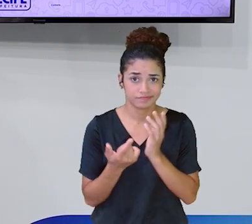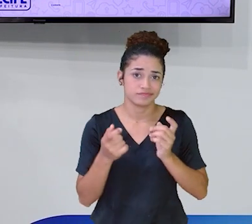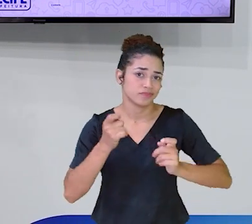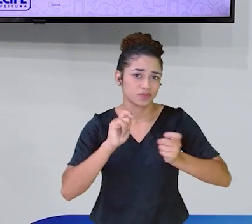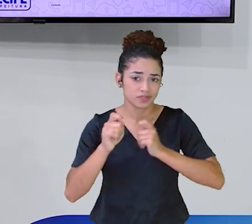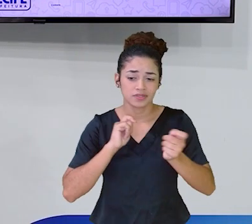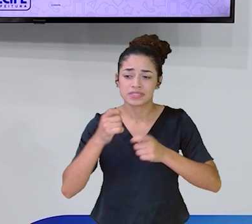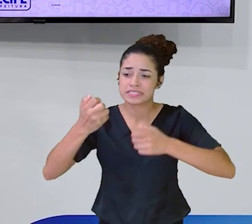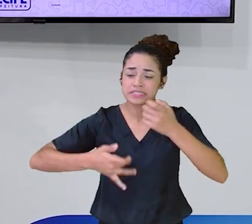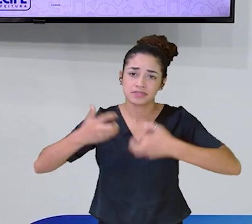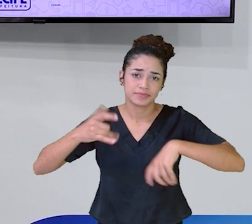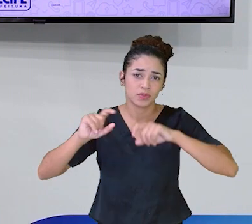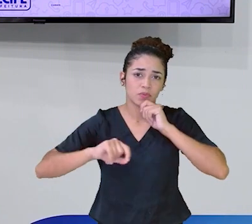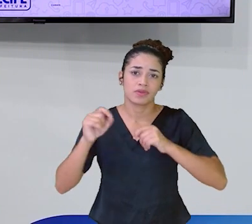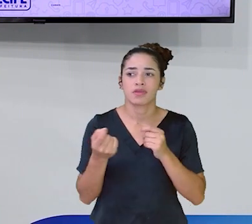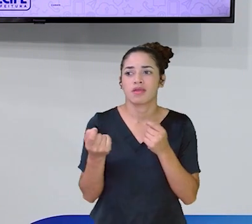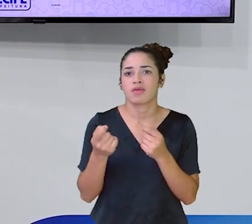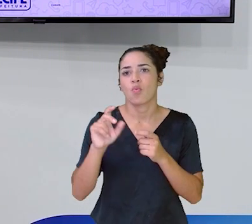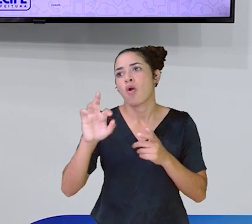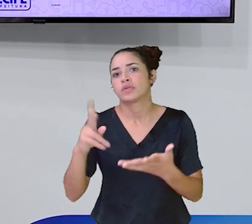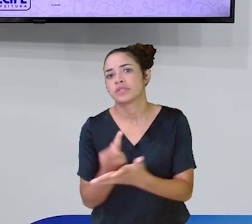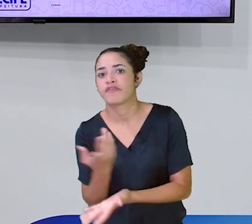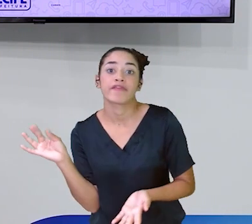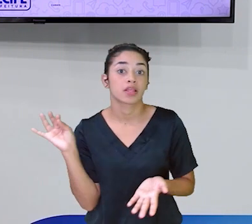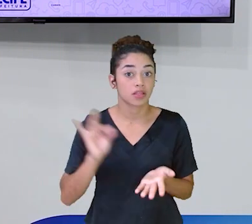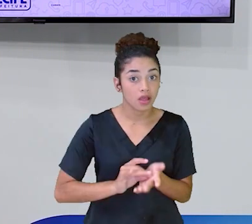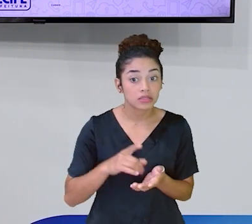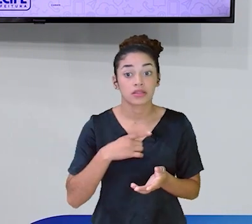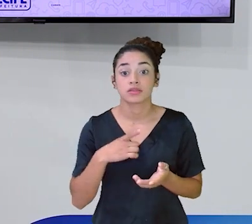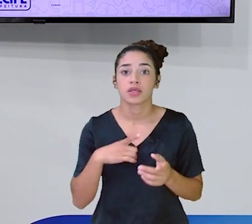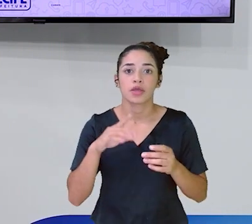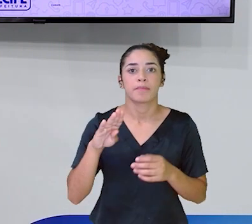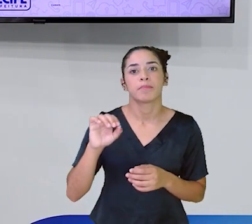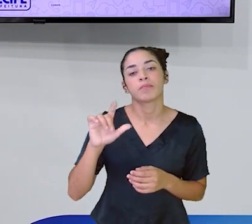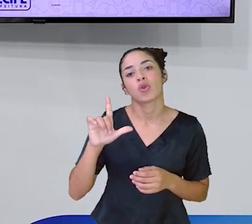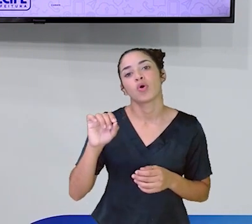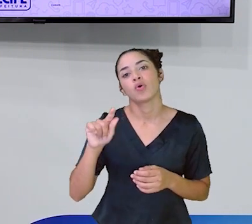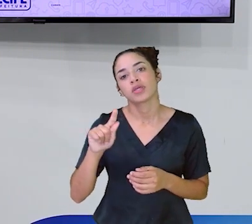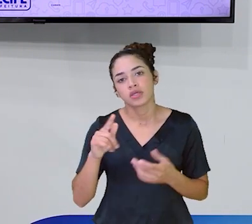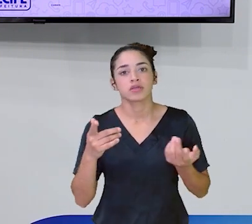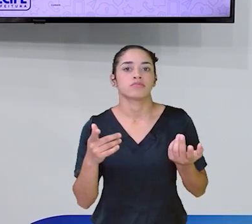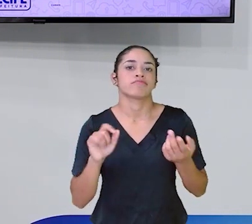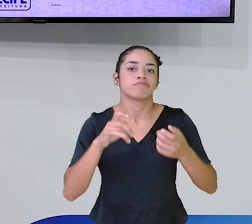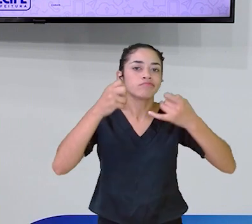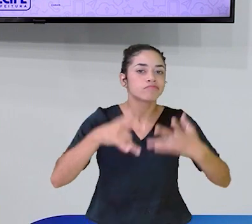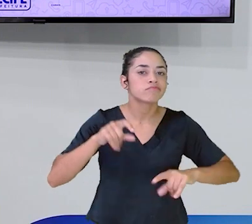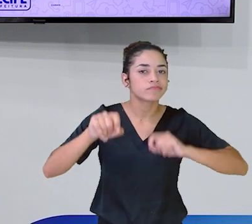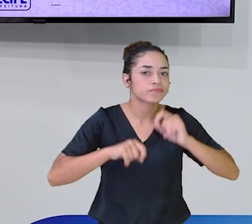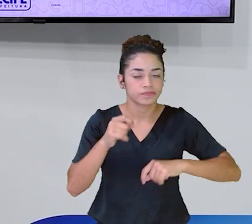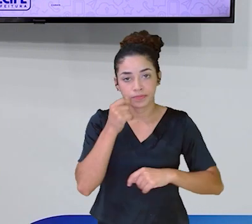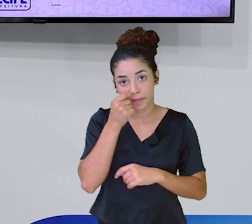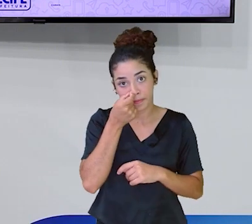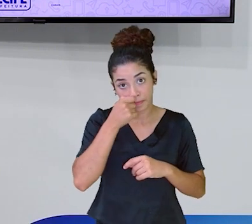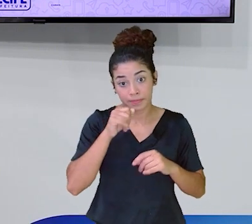sobre fatos. E eles têm uma página, eles têm um blog, que eles falam ali sobre